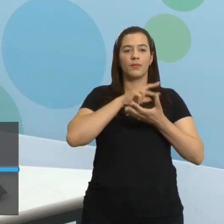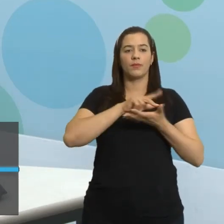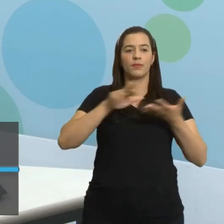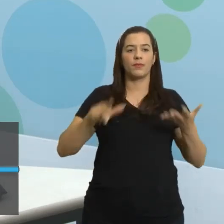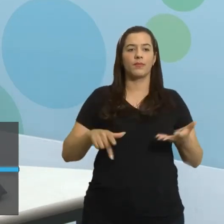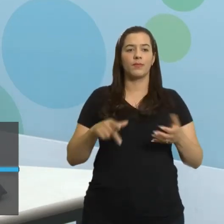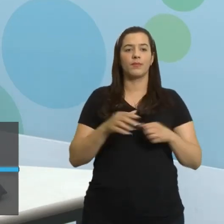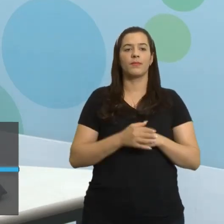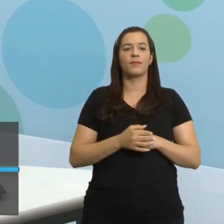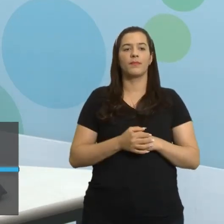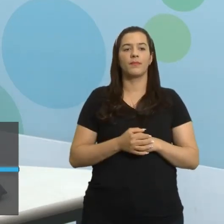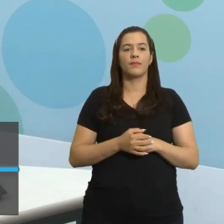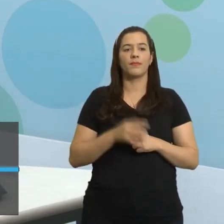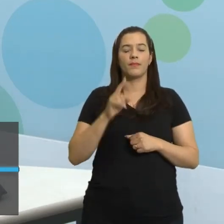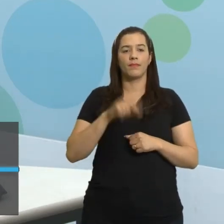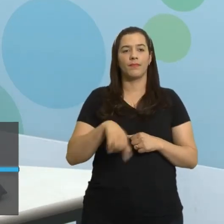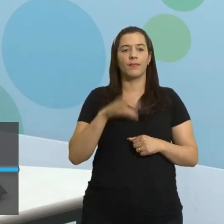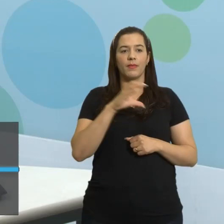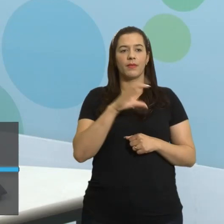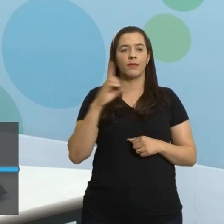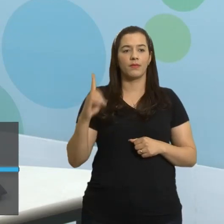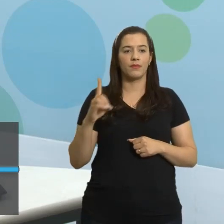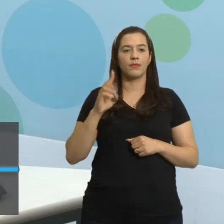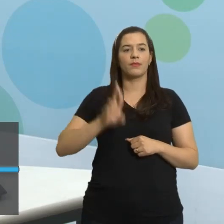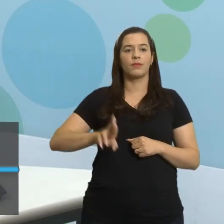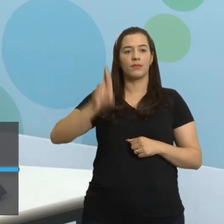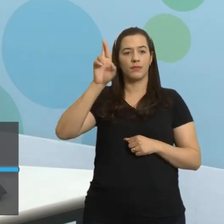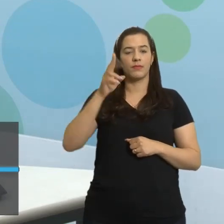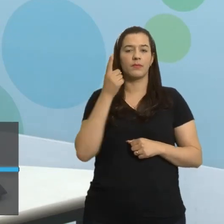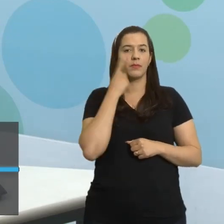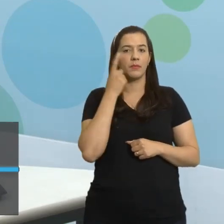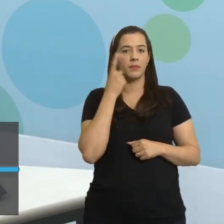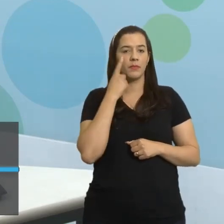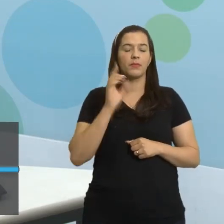Professora Juliana, a coordenadoria responsável já está vendo